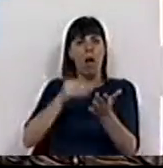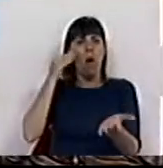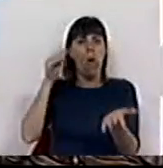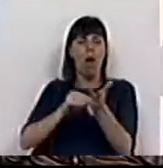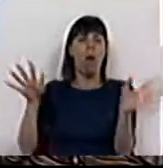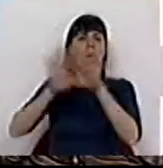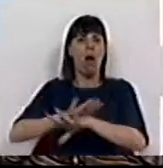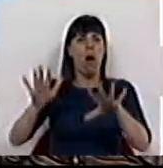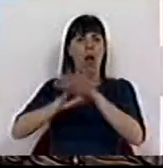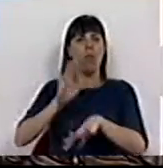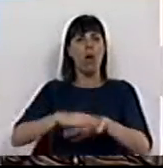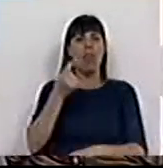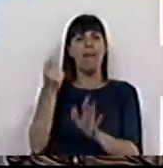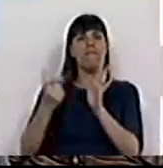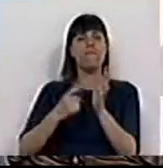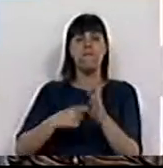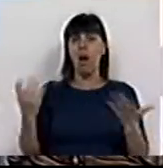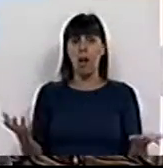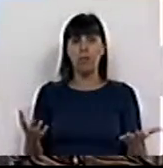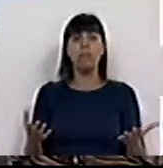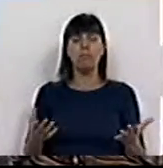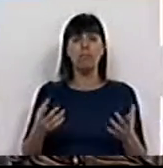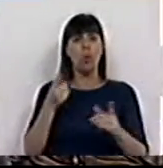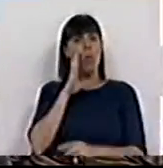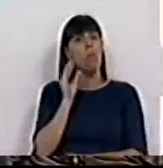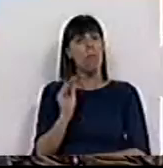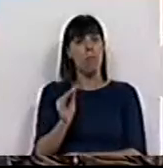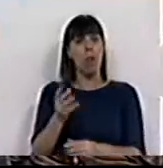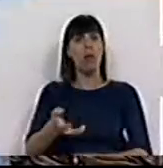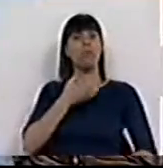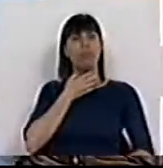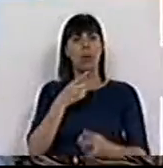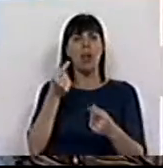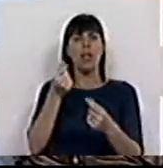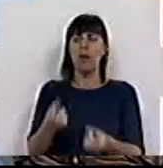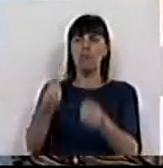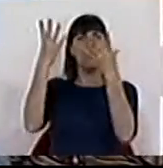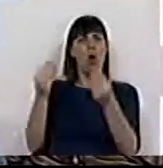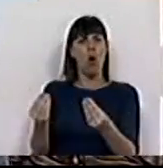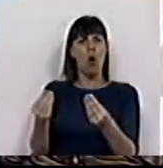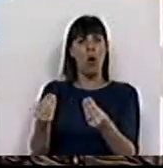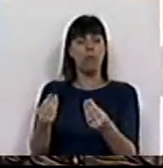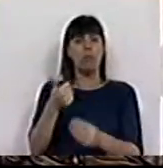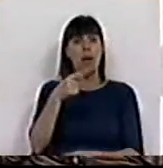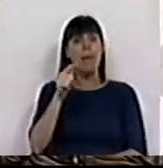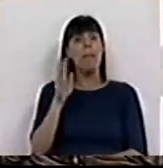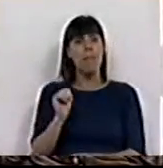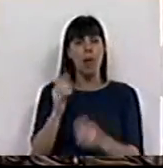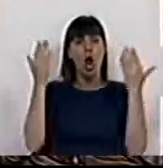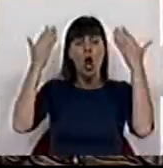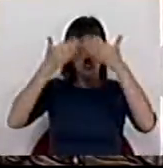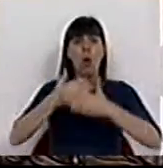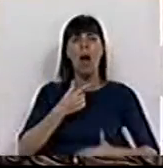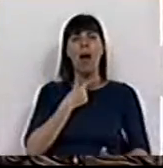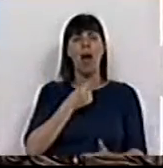mais desculpas sobre o dinheiro que falta. Quando um banco colapsa, o dinheiro aparece. Para o BES, numa noite